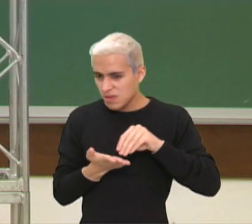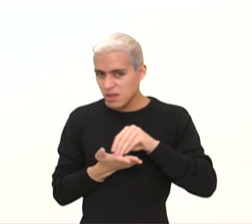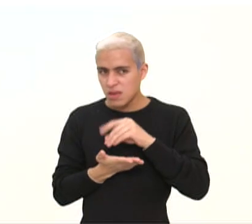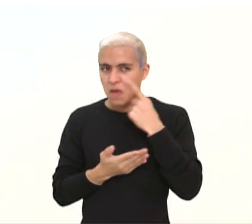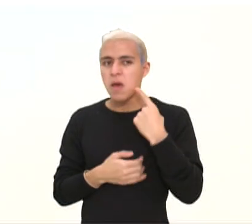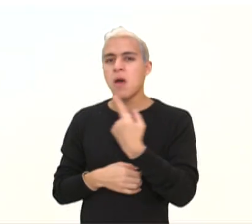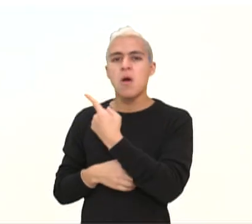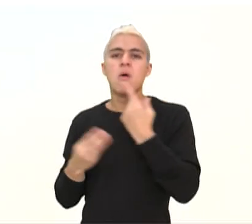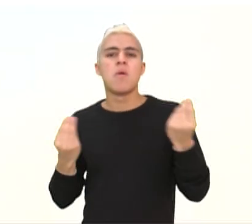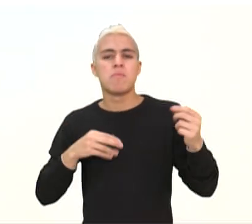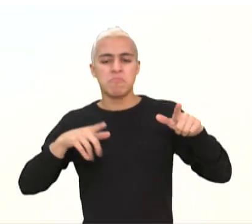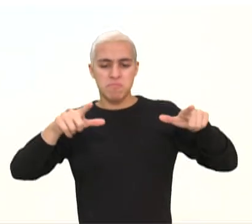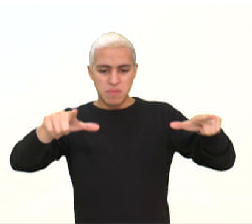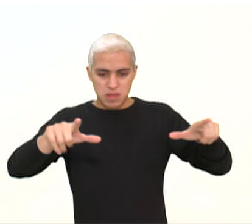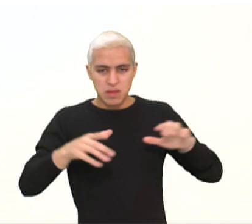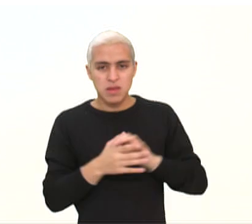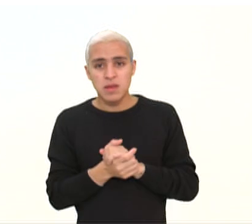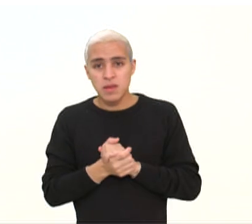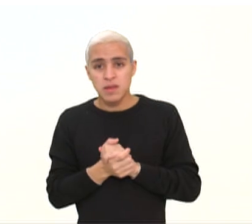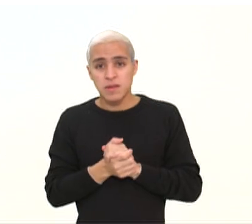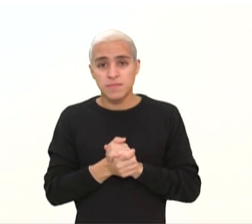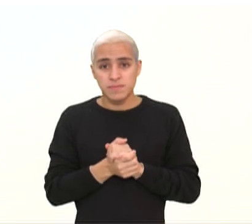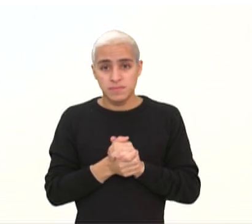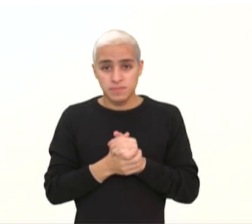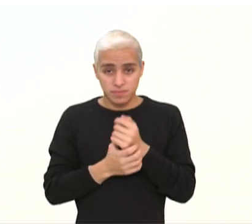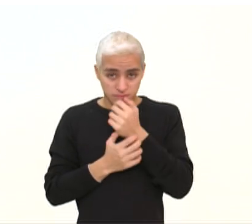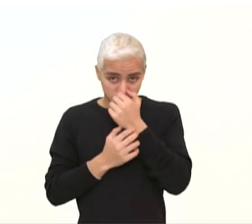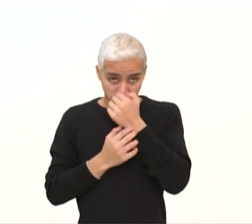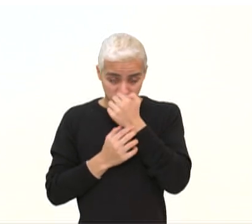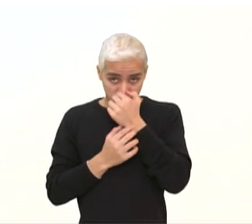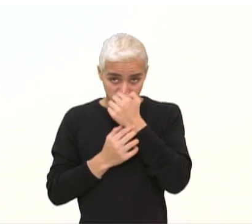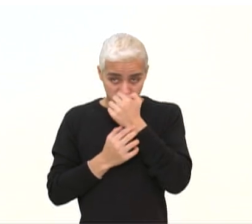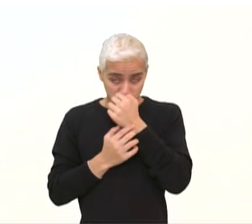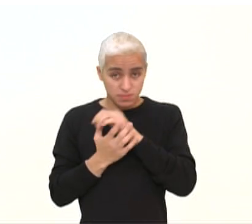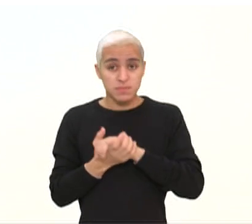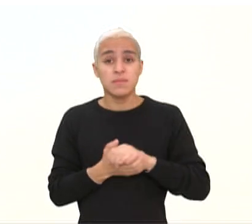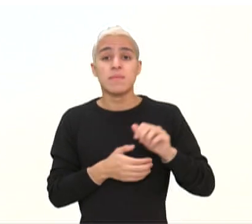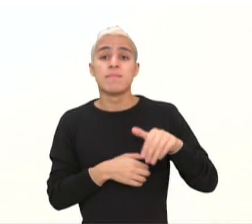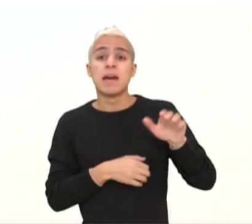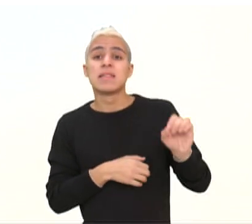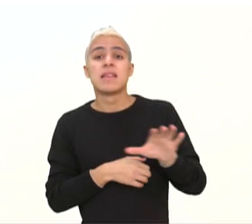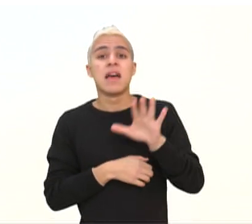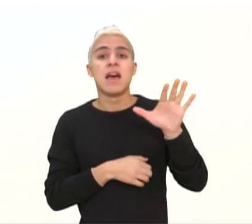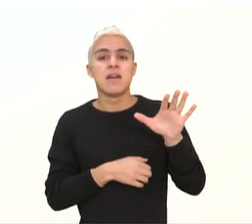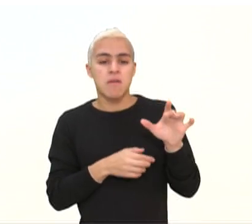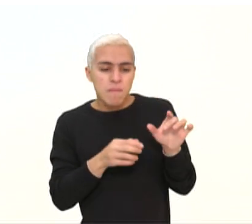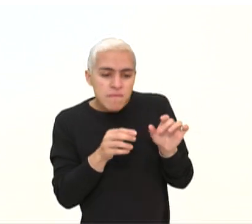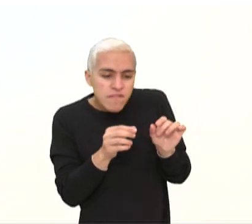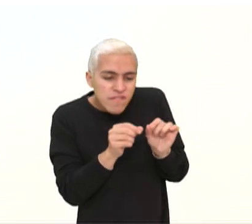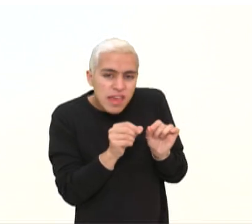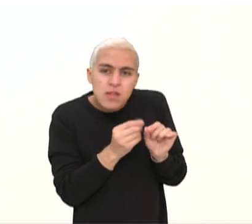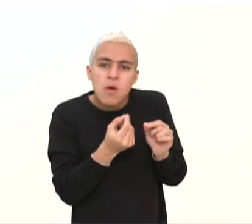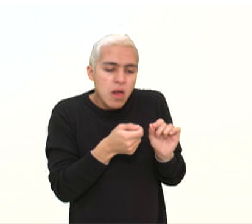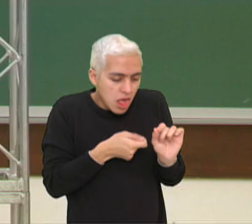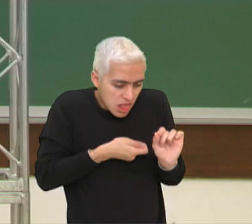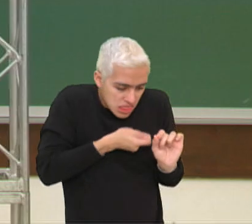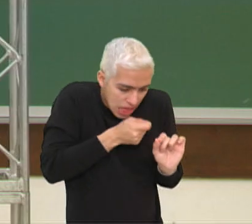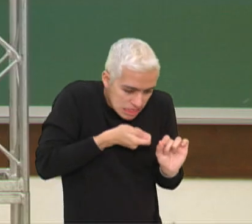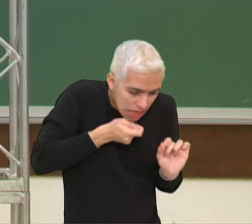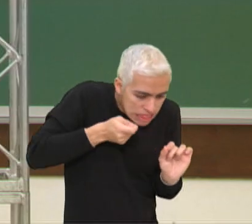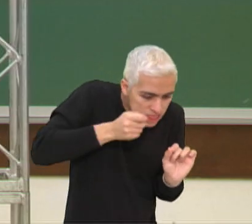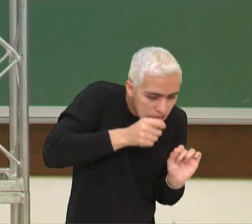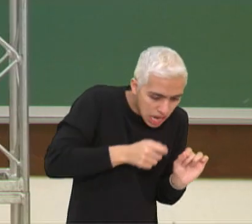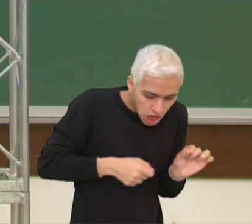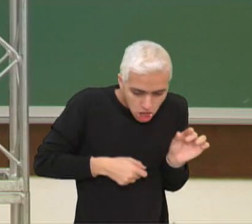Aqui um tabuleiro, né? Tanto que os tabuleiros, os mais caros, assim, são feitos à mão, pecinhas talhadas à mão ali,